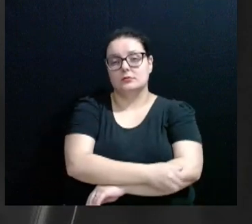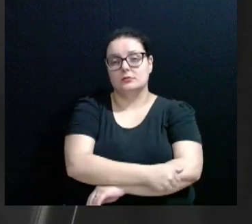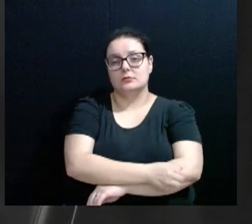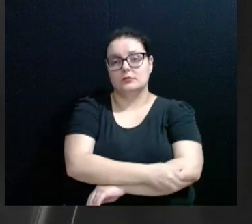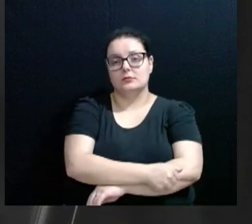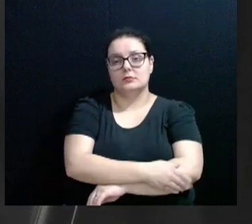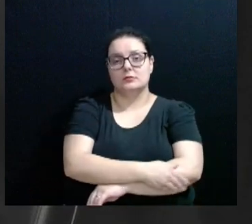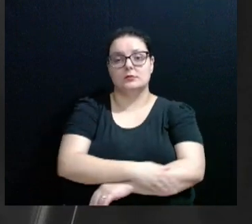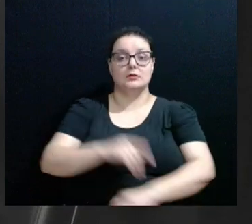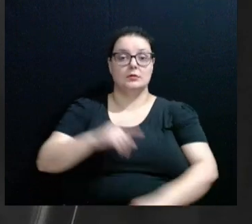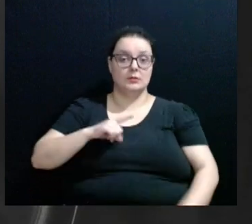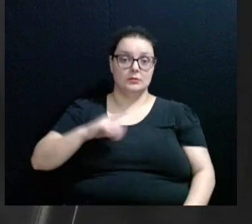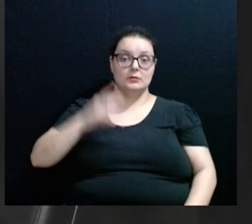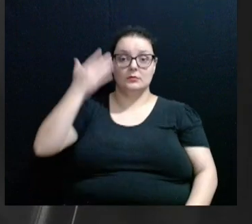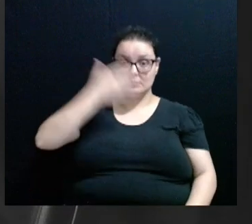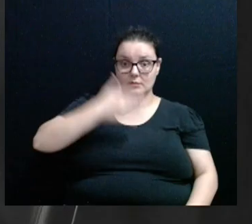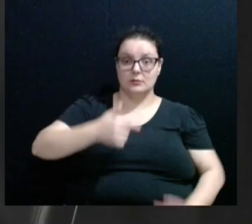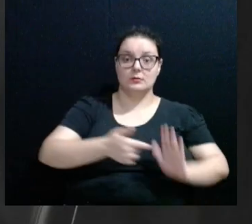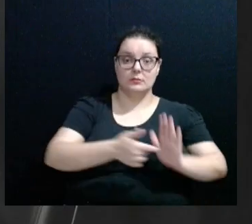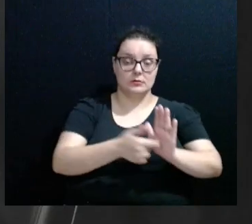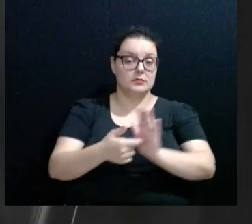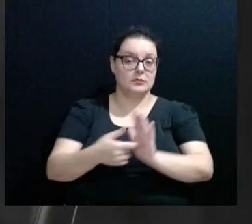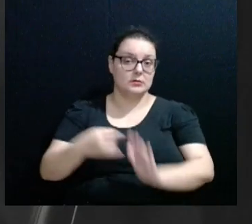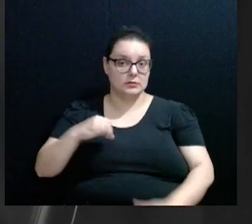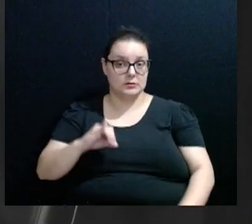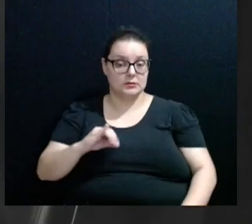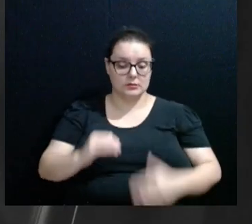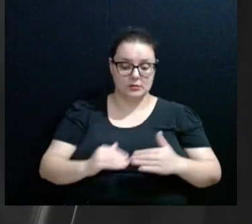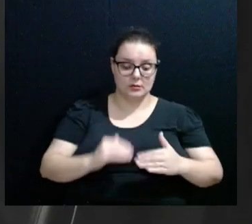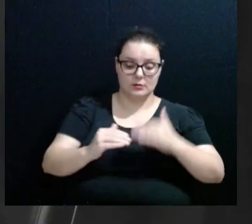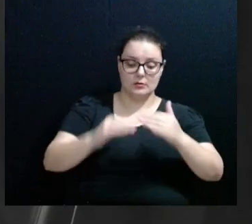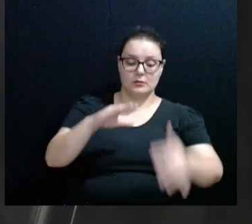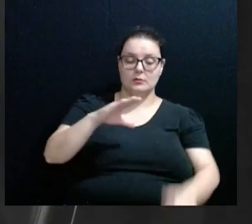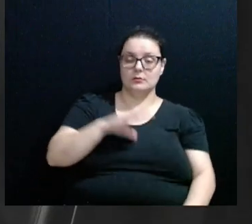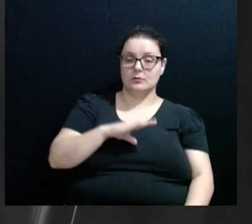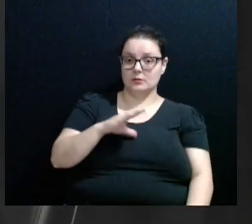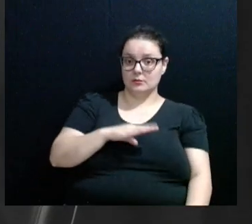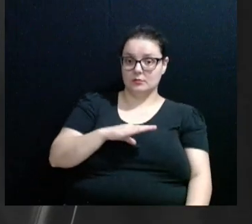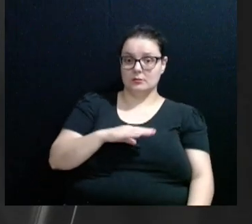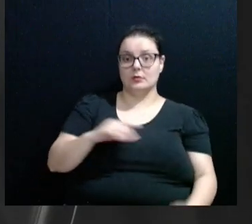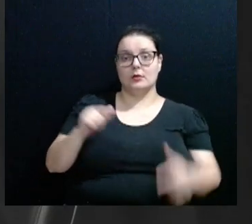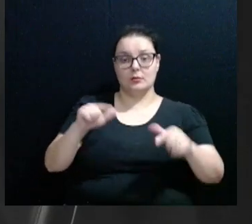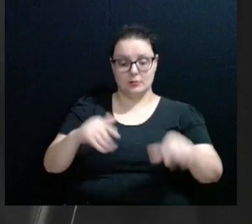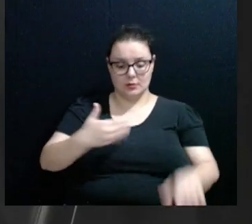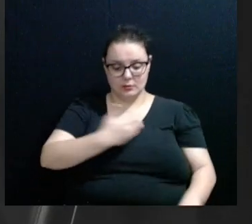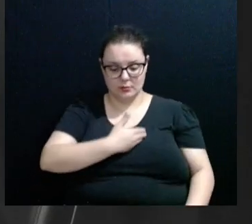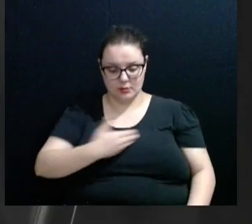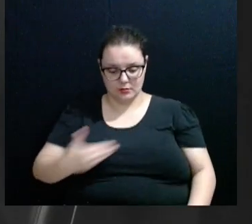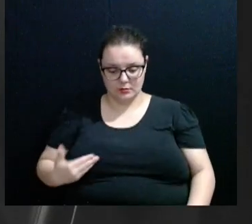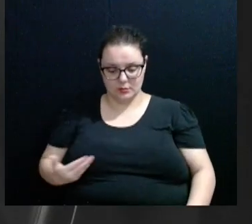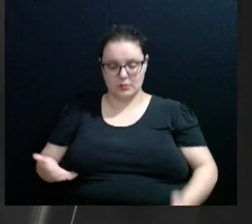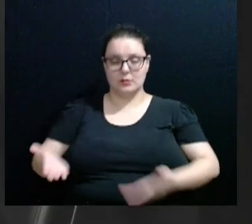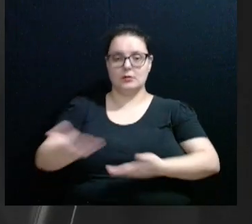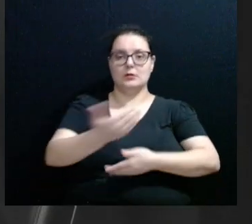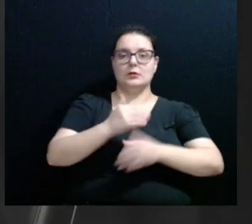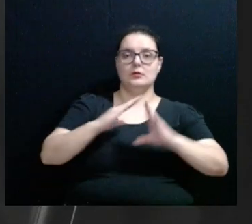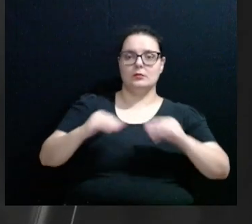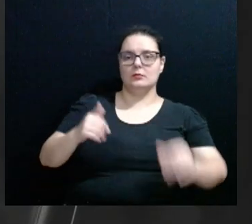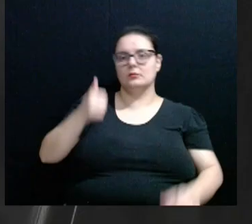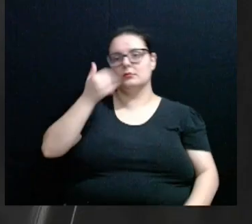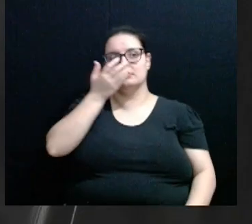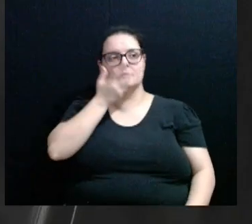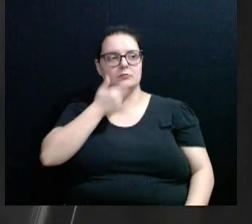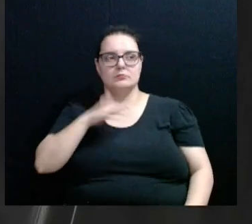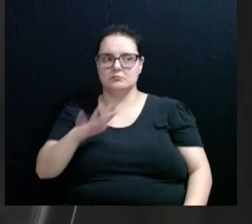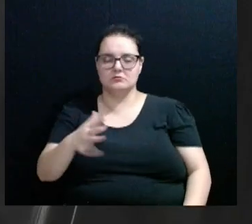as evidências que demonstram que se você constrói uma cidade, um espaço público que acolhe uma criança com média de idade